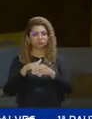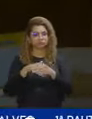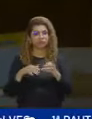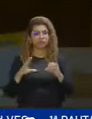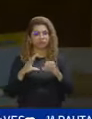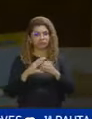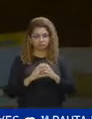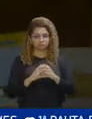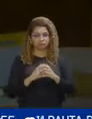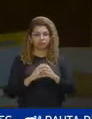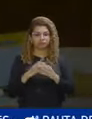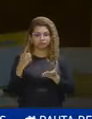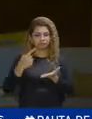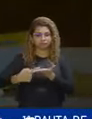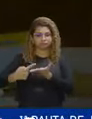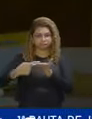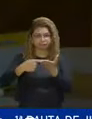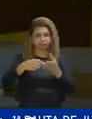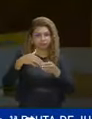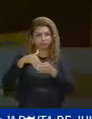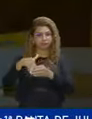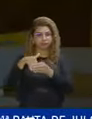do Amapá.